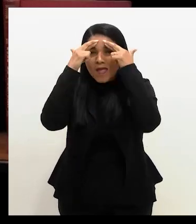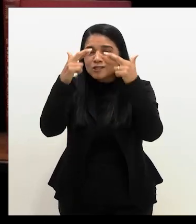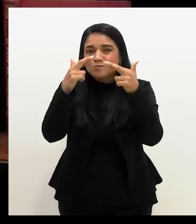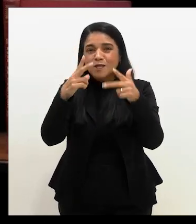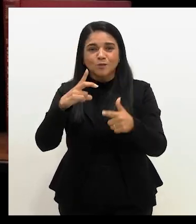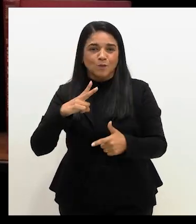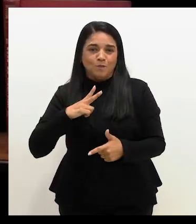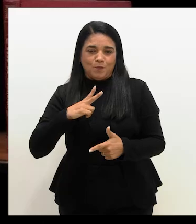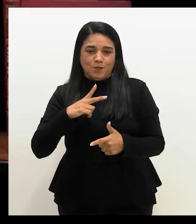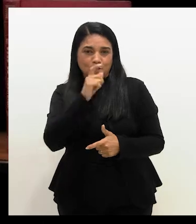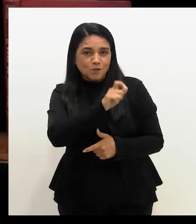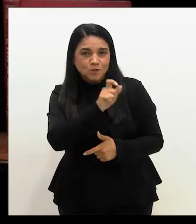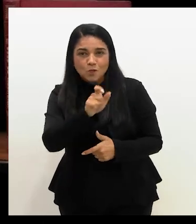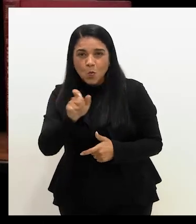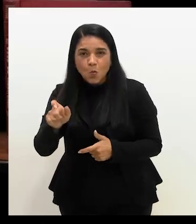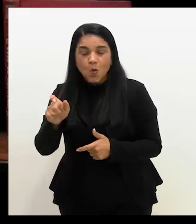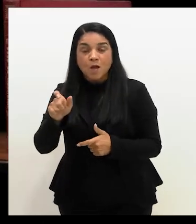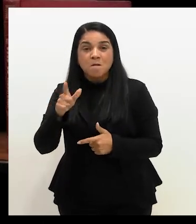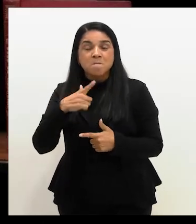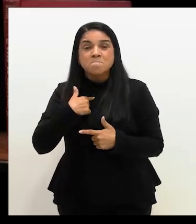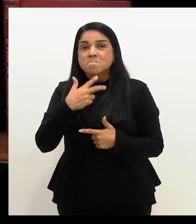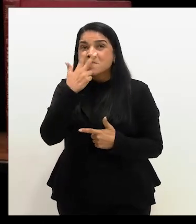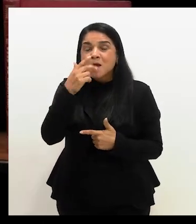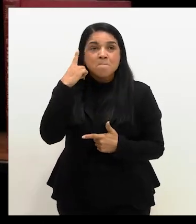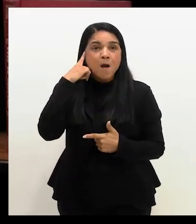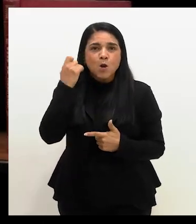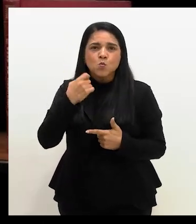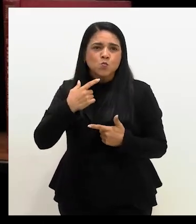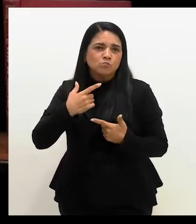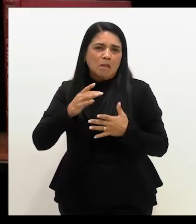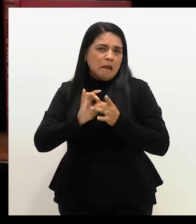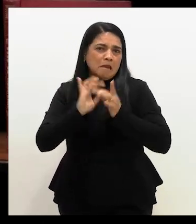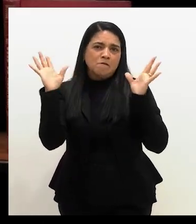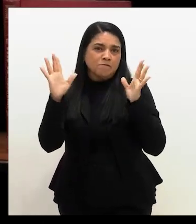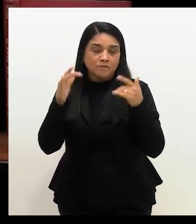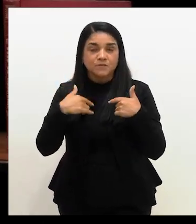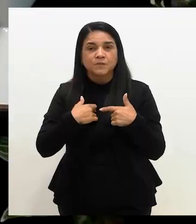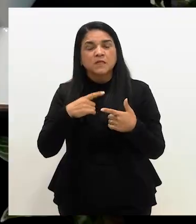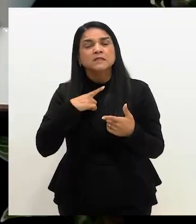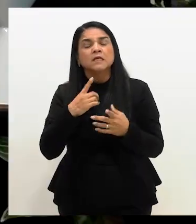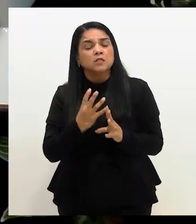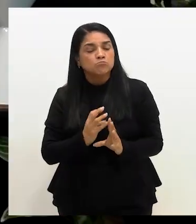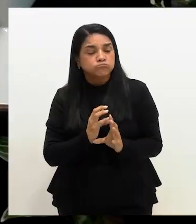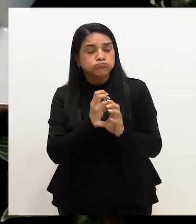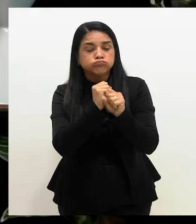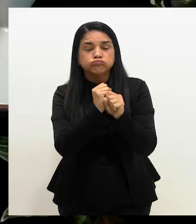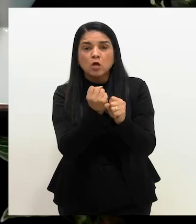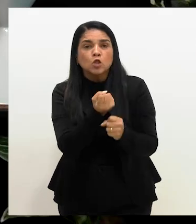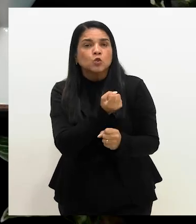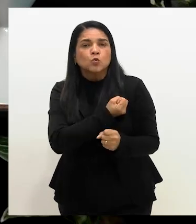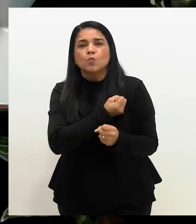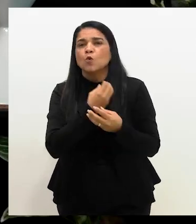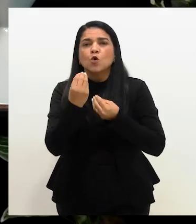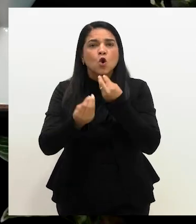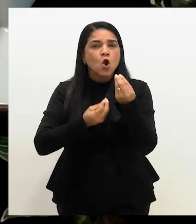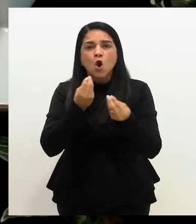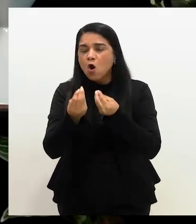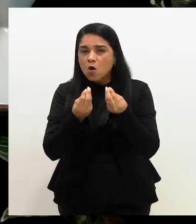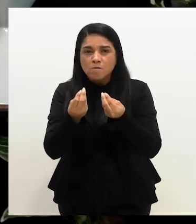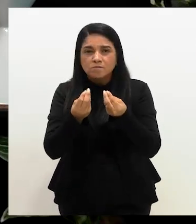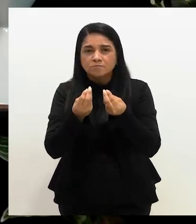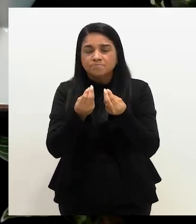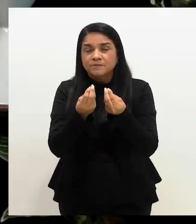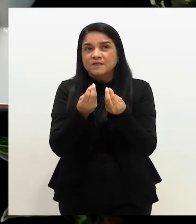a individualidade, né, e fazer barulho por si mesmo. Fala em números pra gente. Como é que isso funciona? Qual é